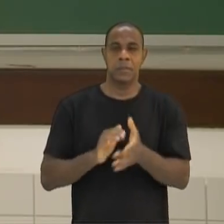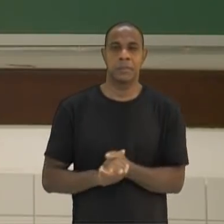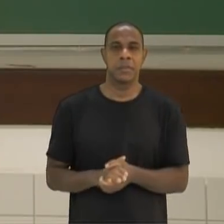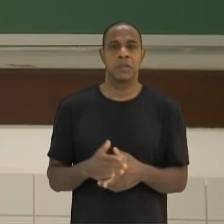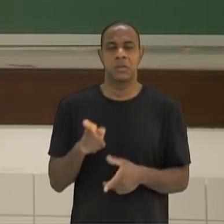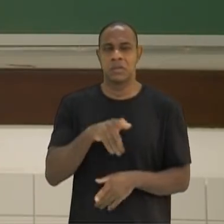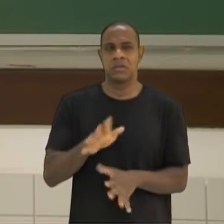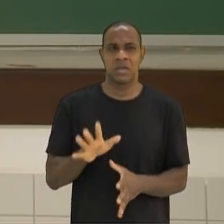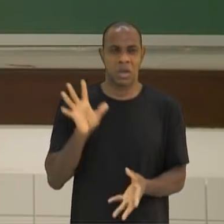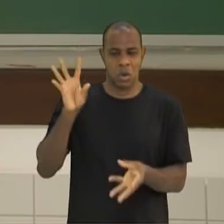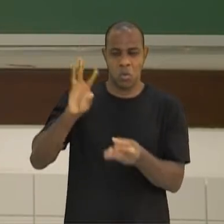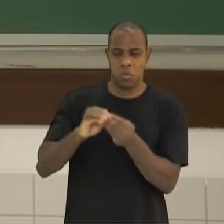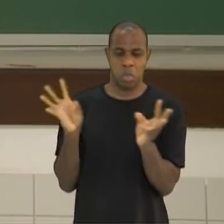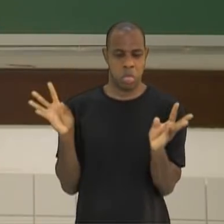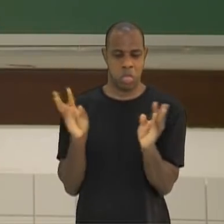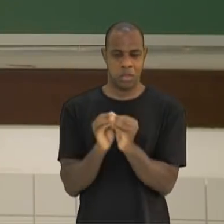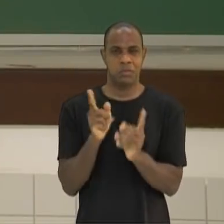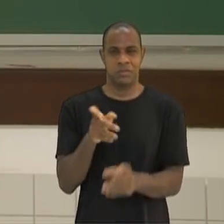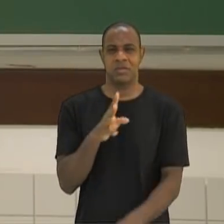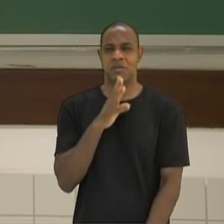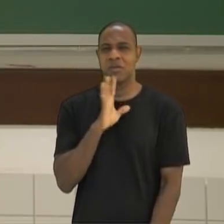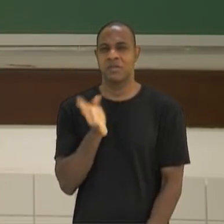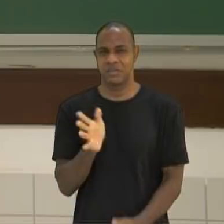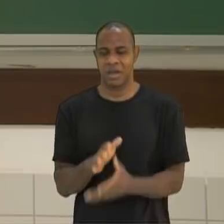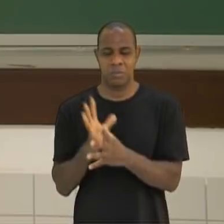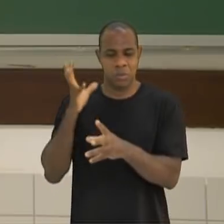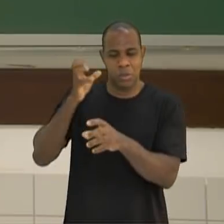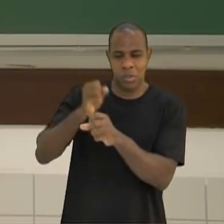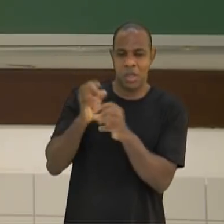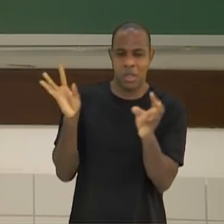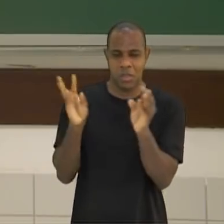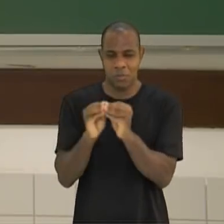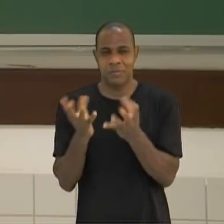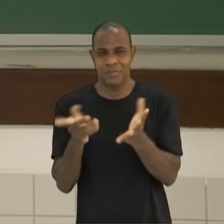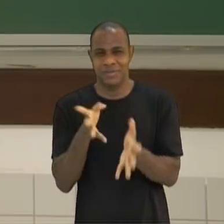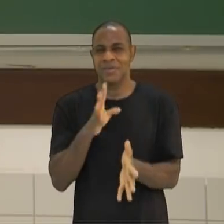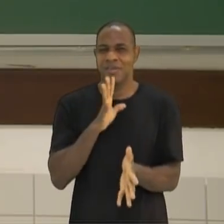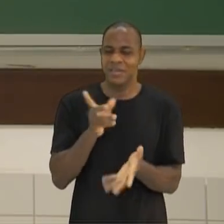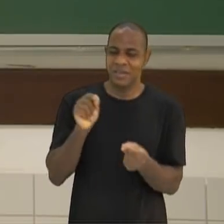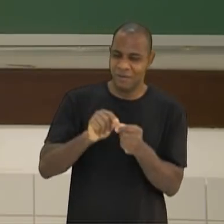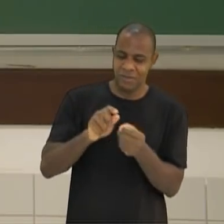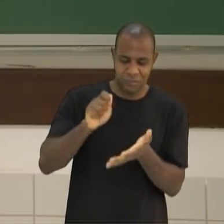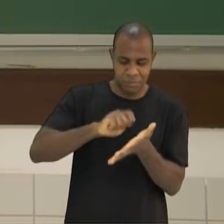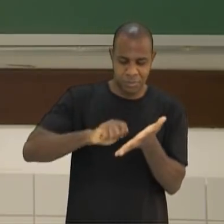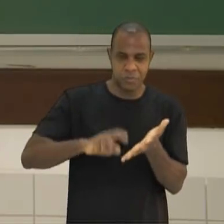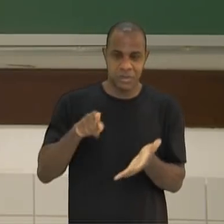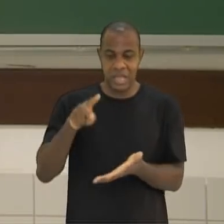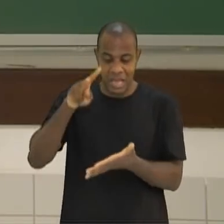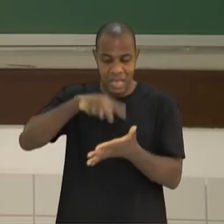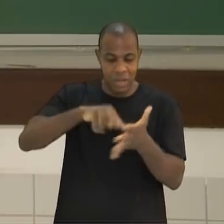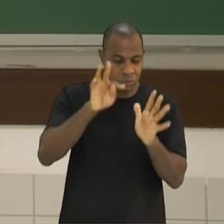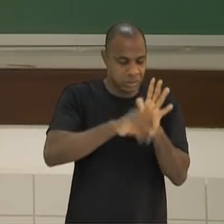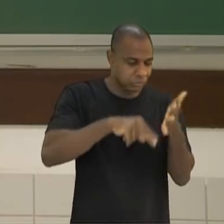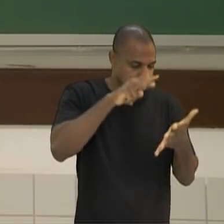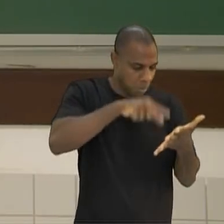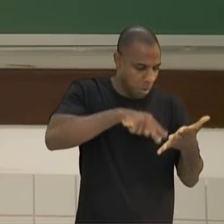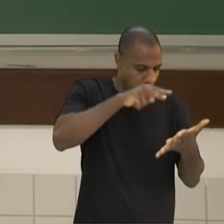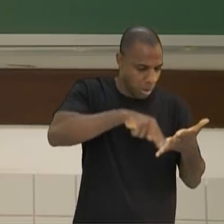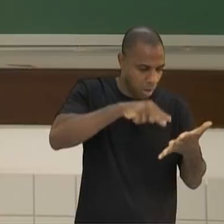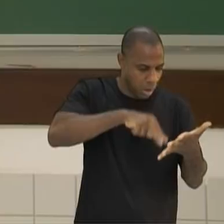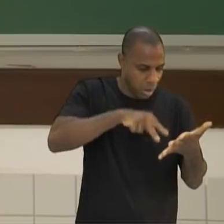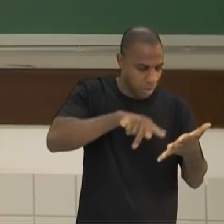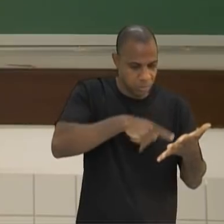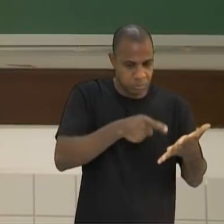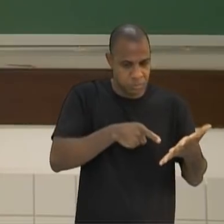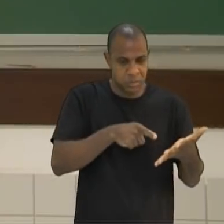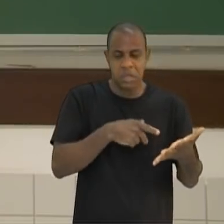já conhecem, a maioria já teve a oportunidade de fazer resumo, então você lê um texto de um